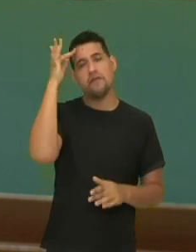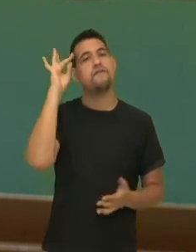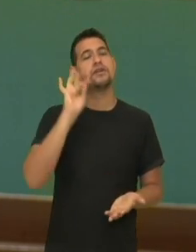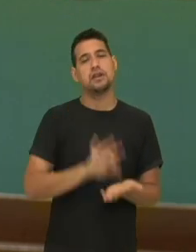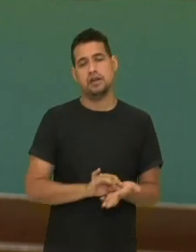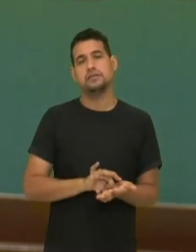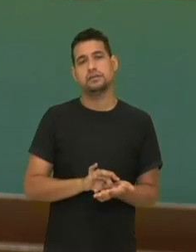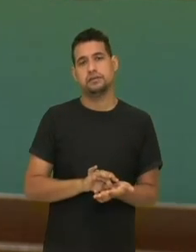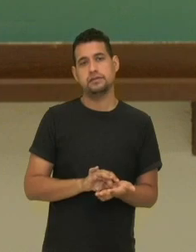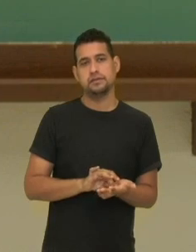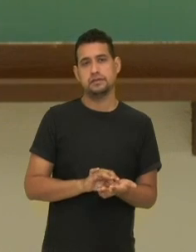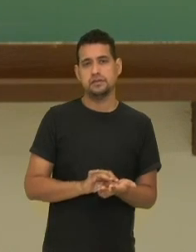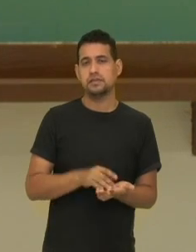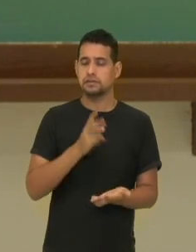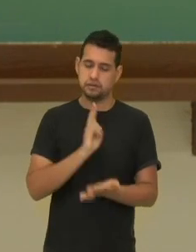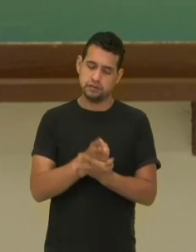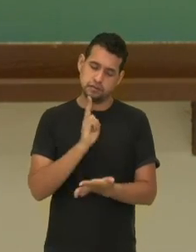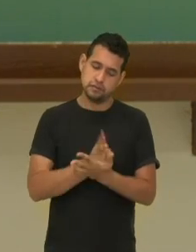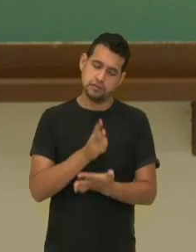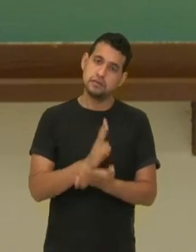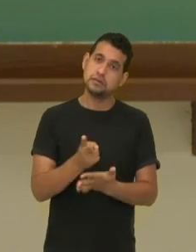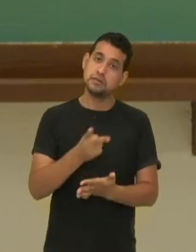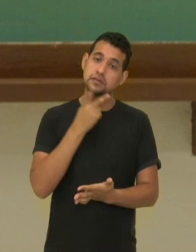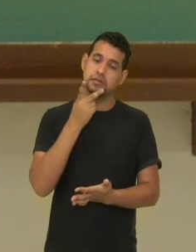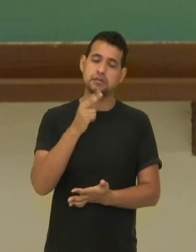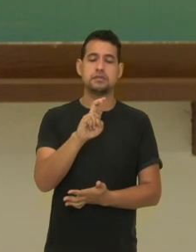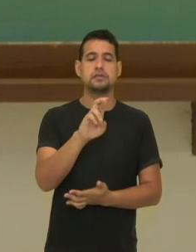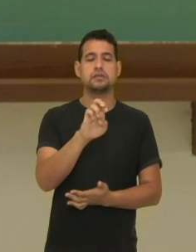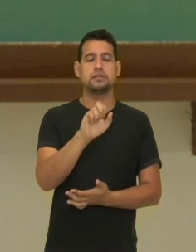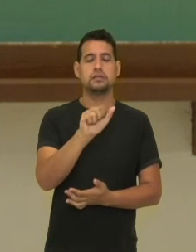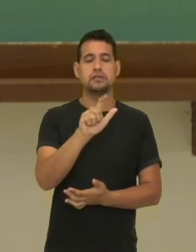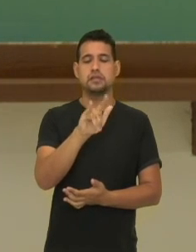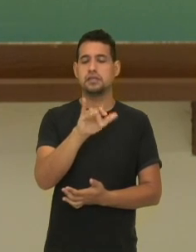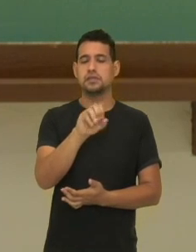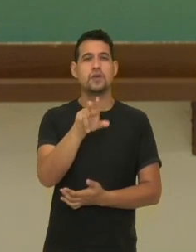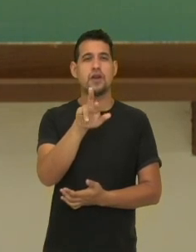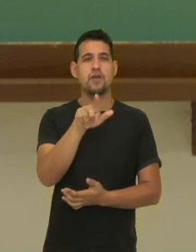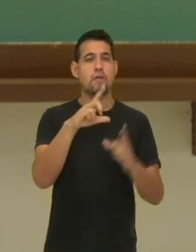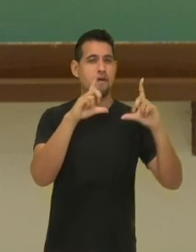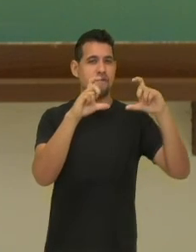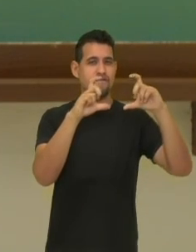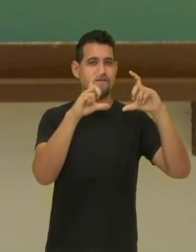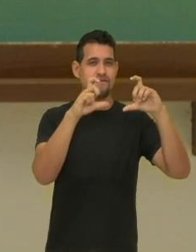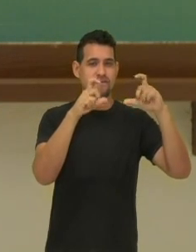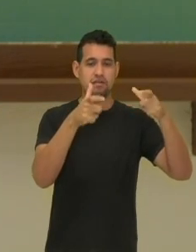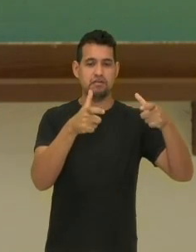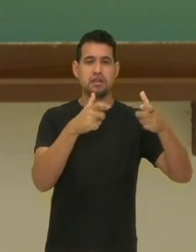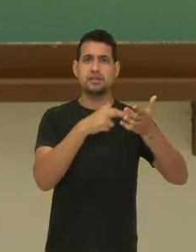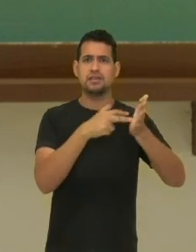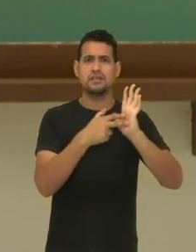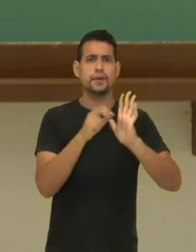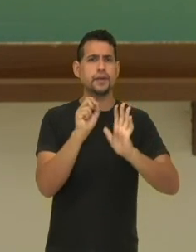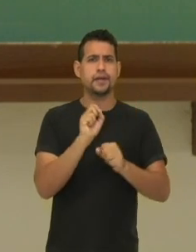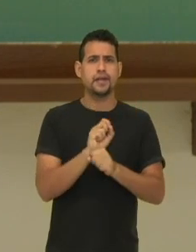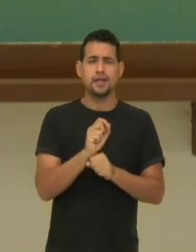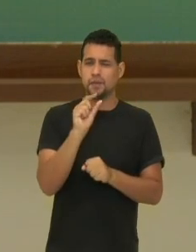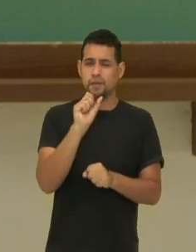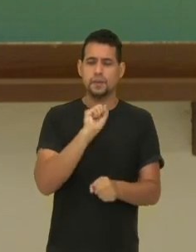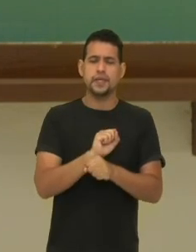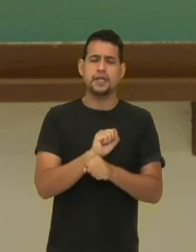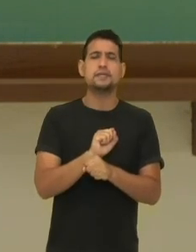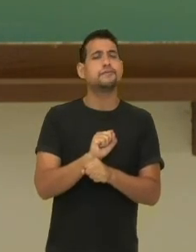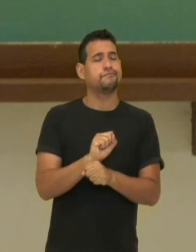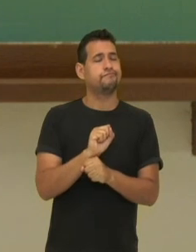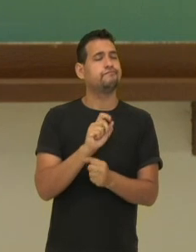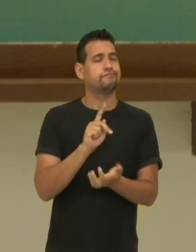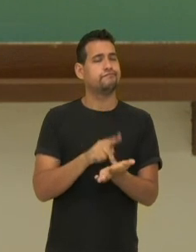realmente. Costumo dizer que o realismo é como uma foto daquele momento. É um instante parado no tempo